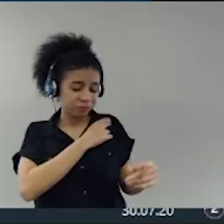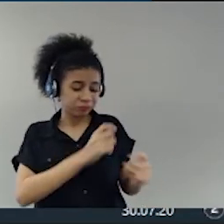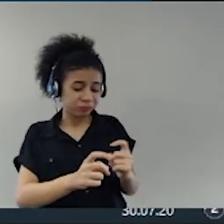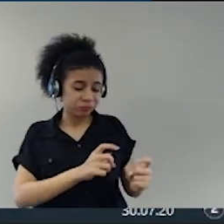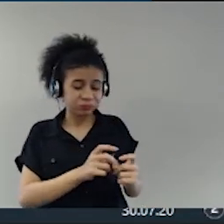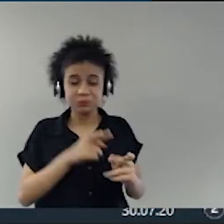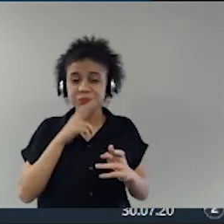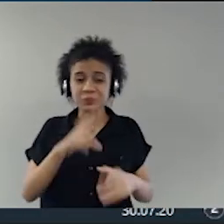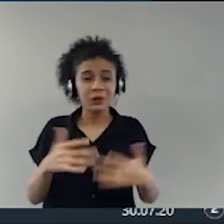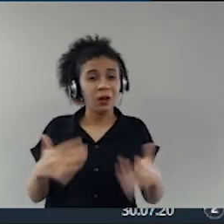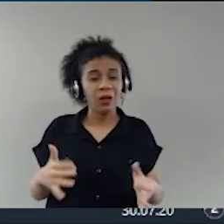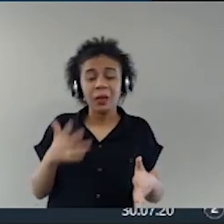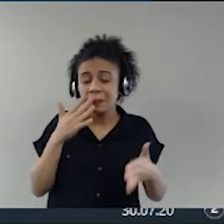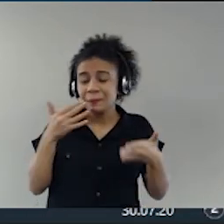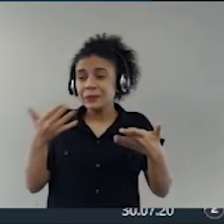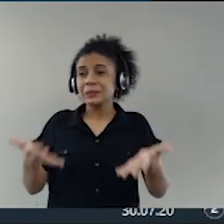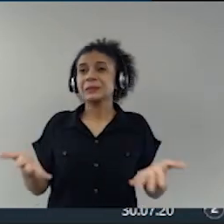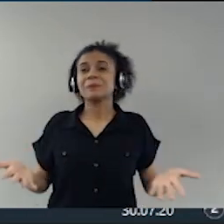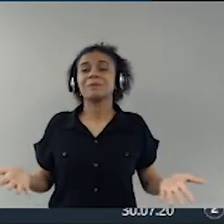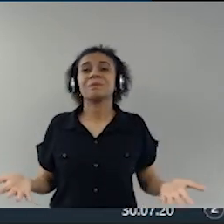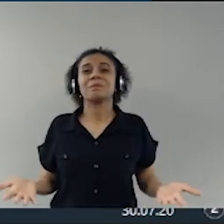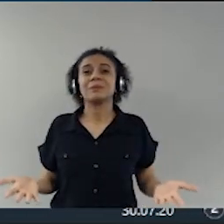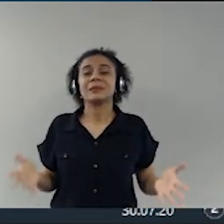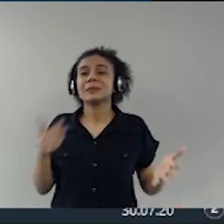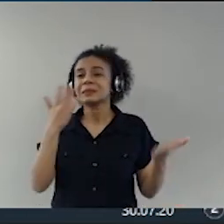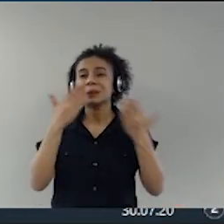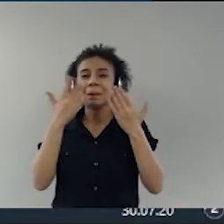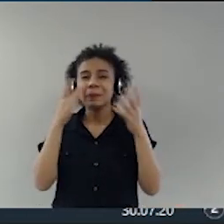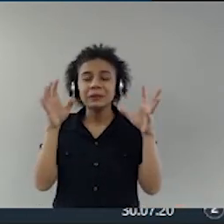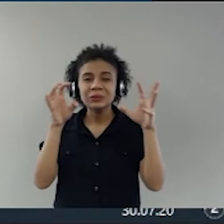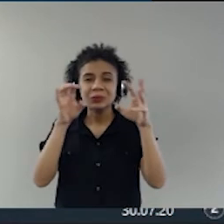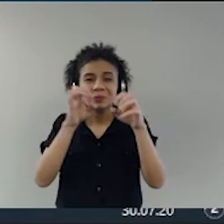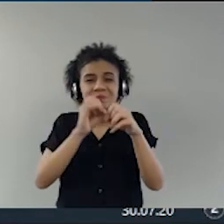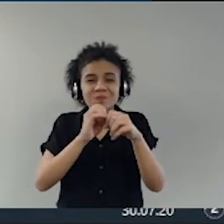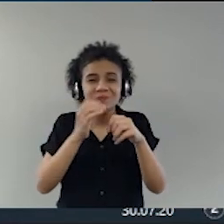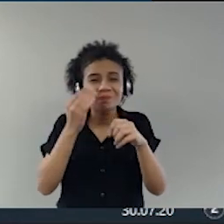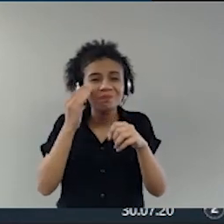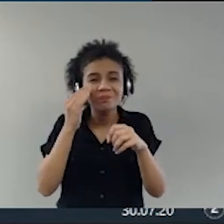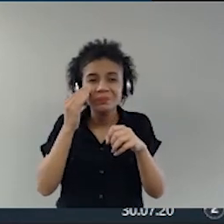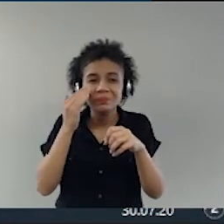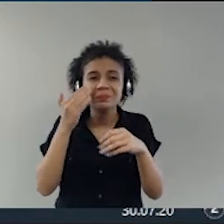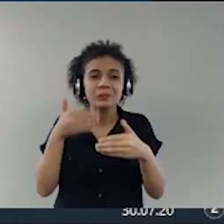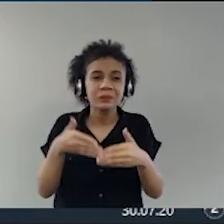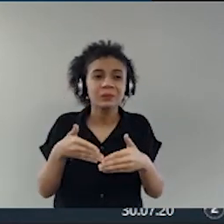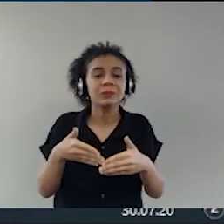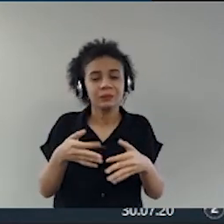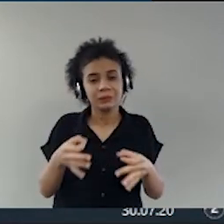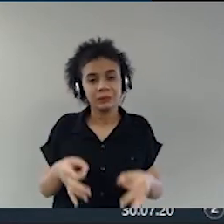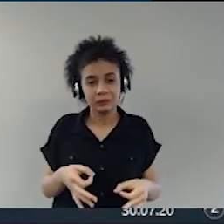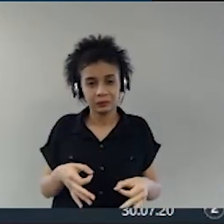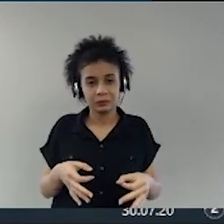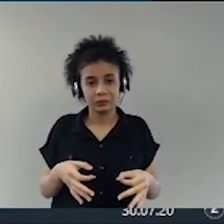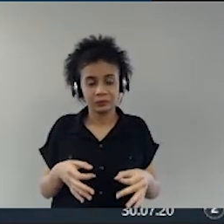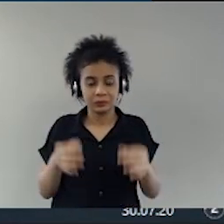têm respostas. Você está diante de algo escuro, que é impreciso, certo?